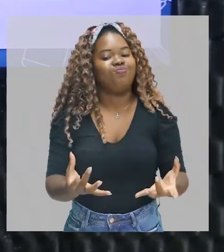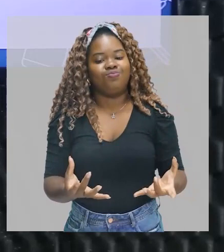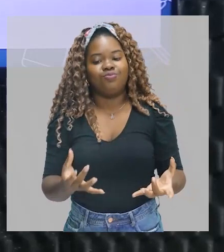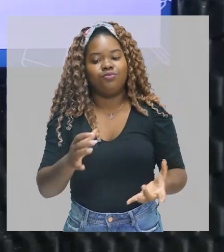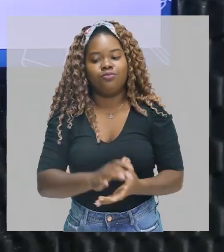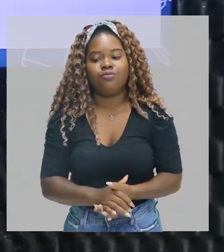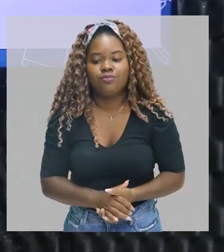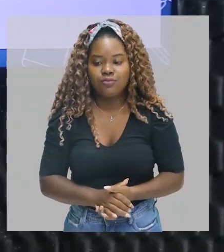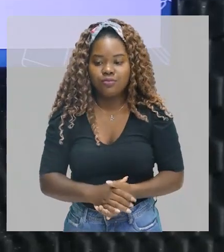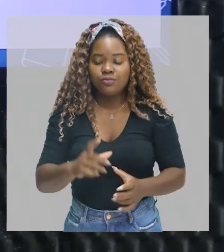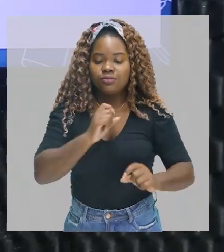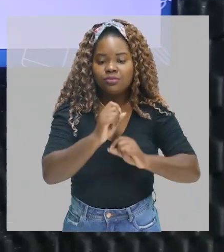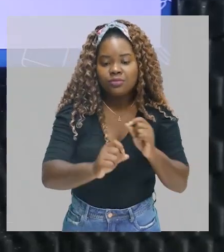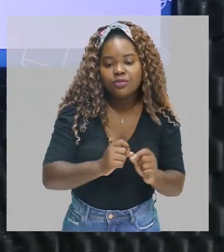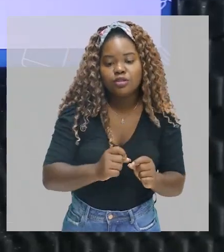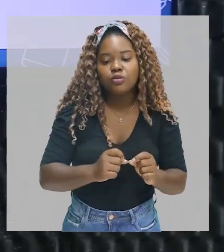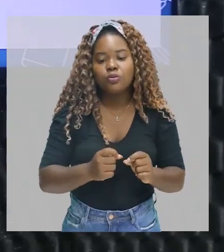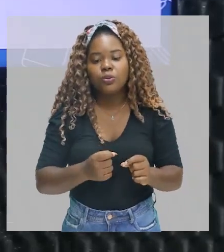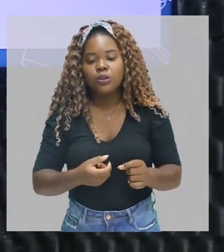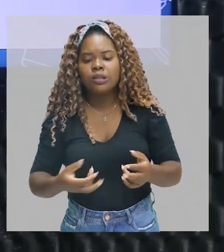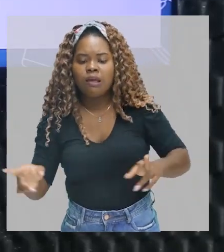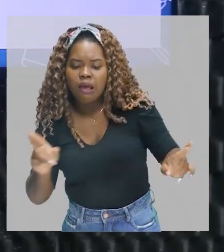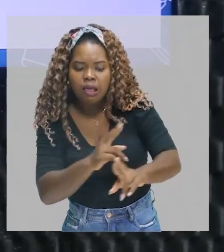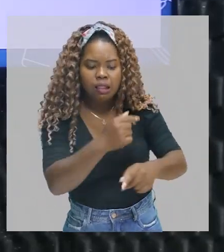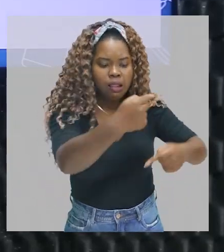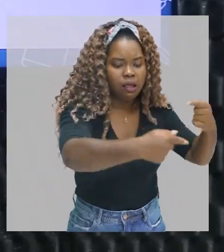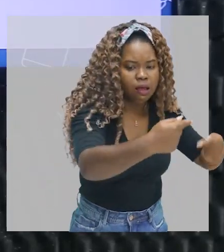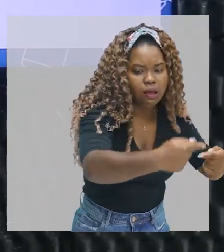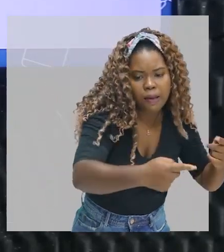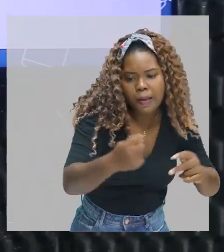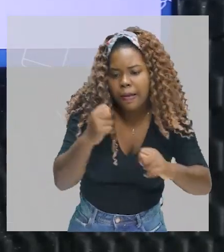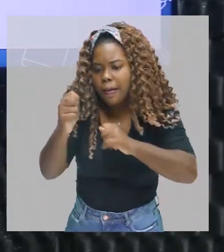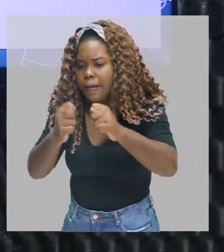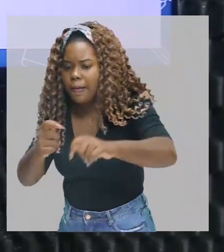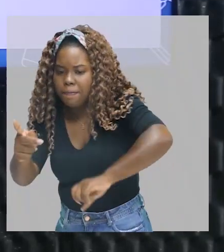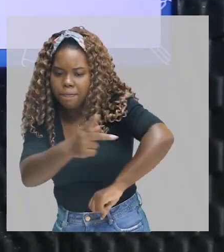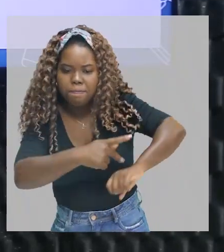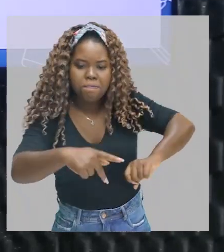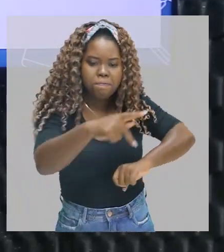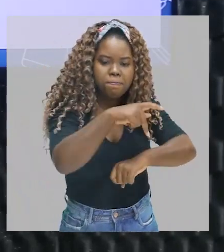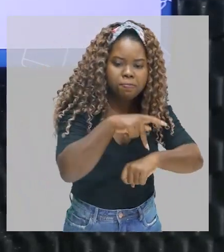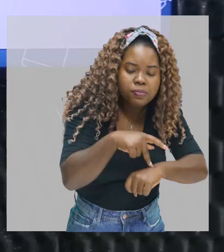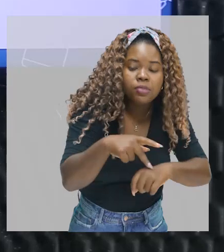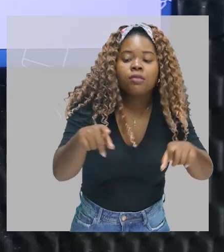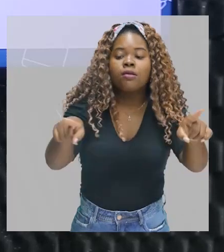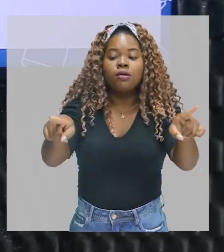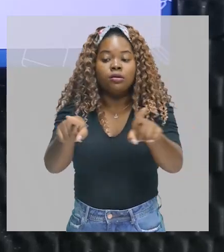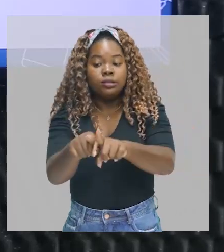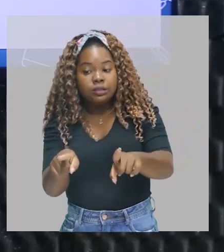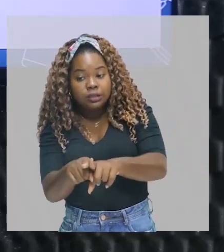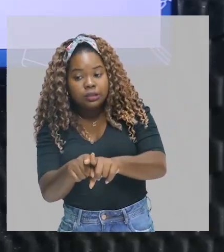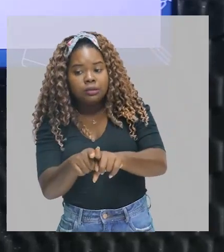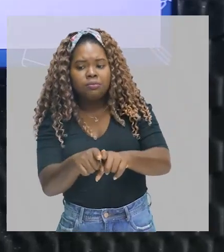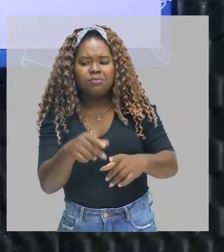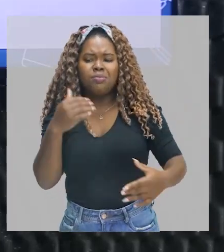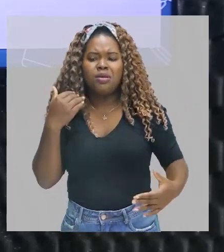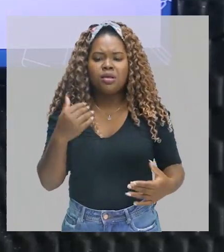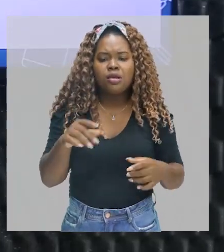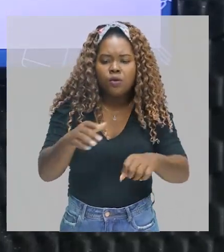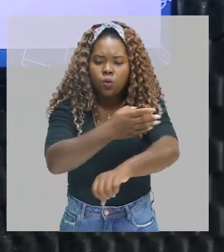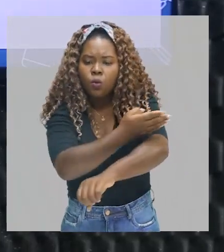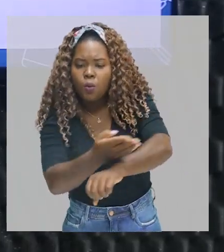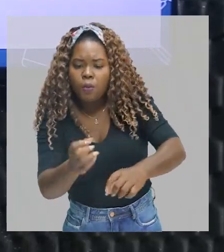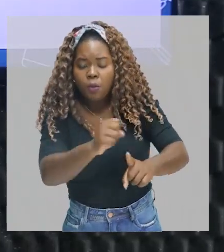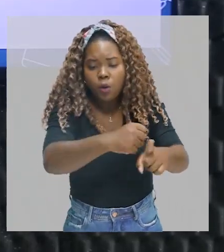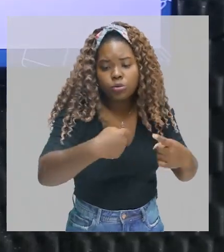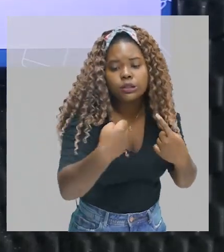Isso aqui envolve a política, envolve a economia do país, envolve também o comportamento da sociedade,